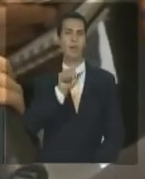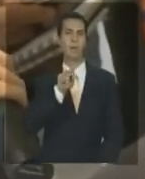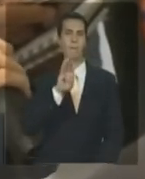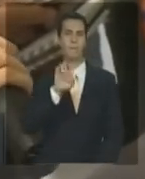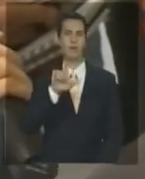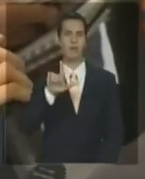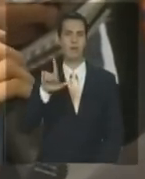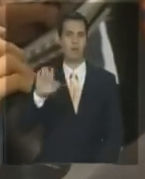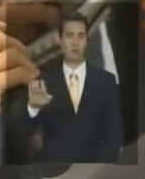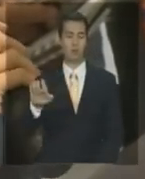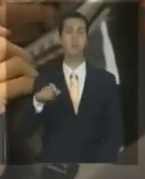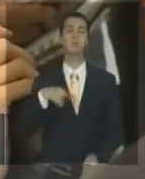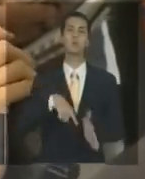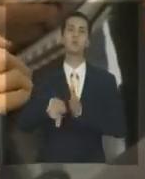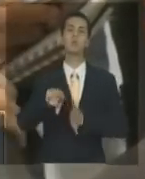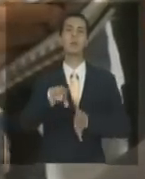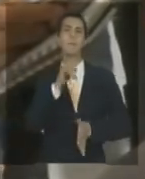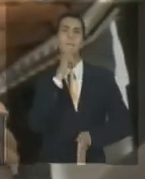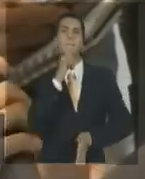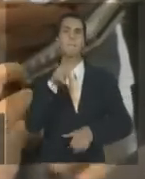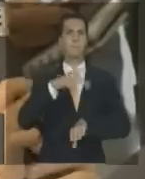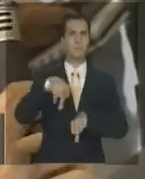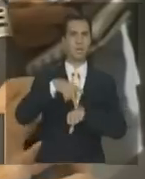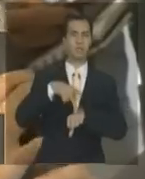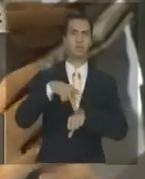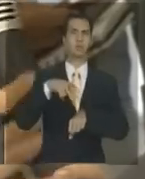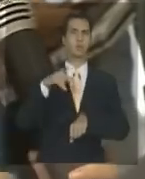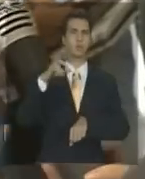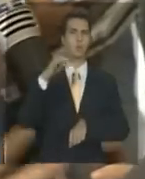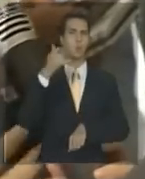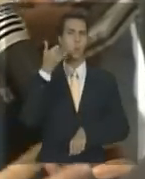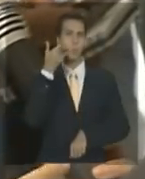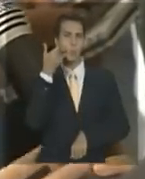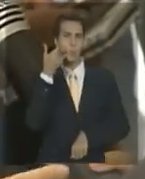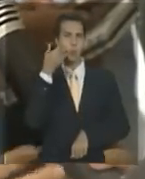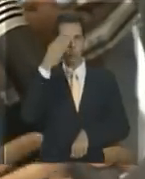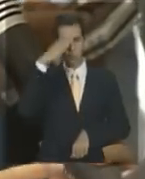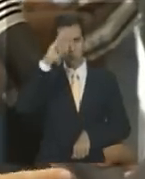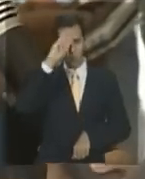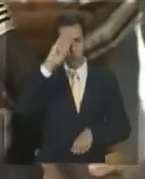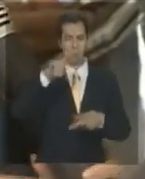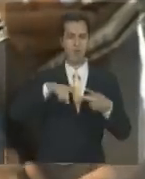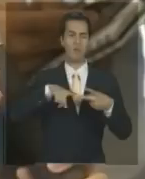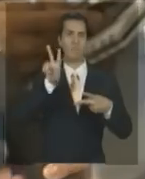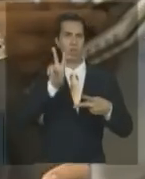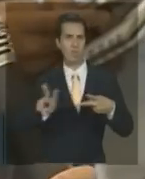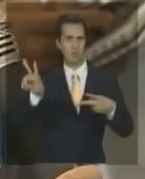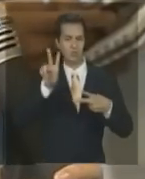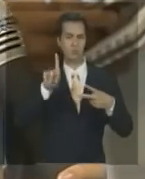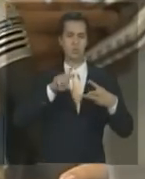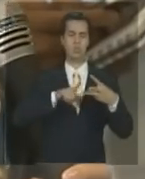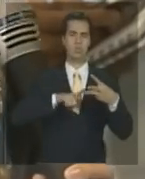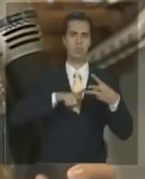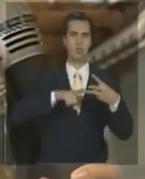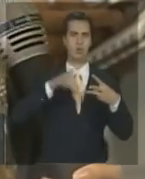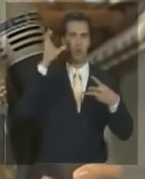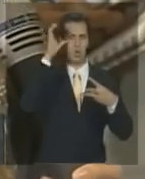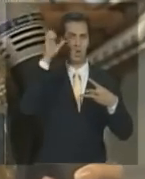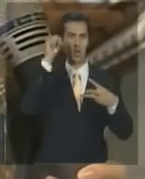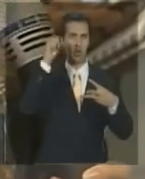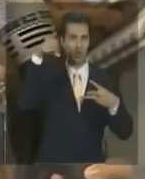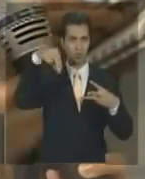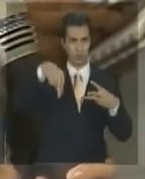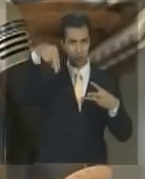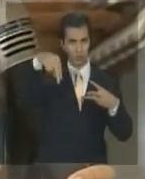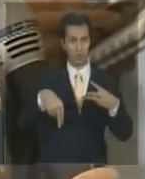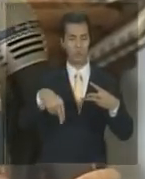como Venezuela, Cuba e Coreia do Norte, que são mais fechados e considerados menos transparentes,